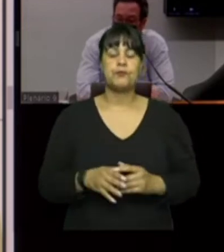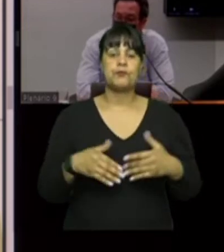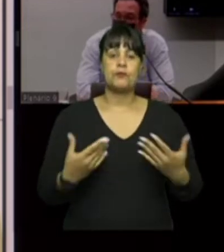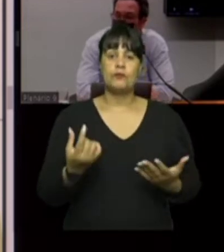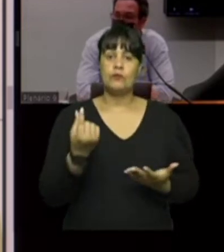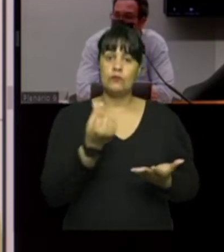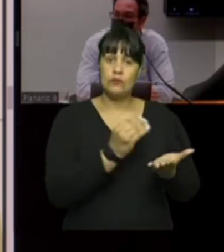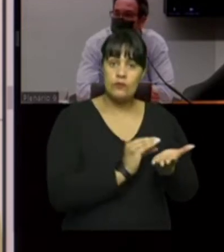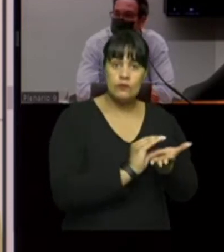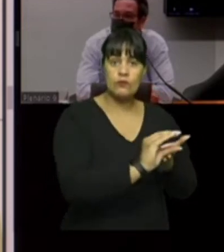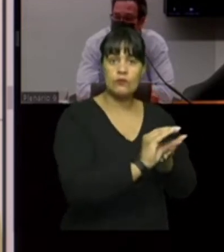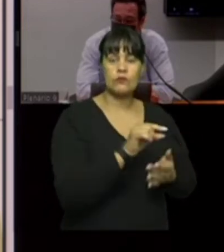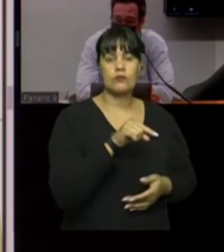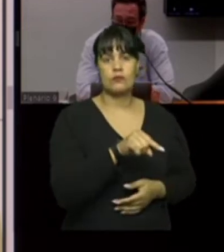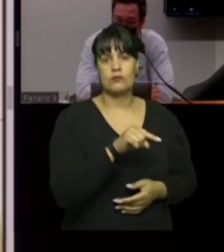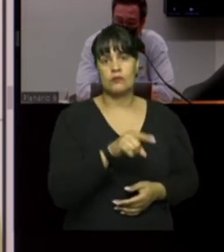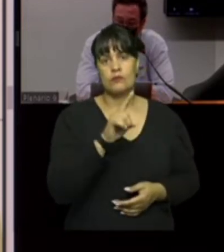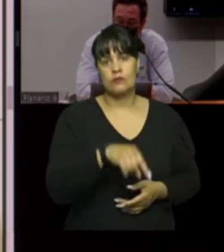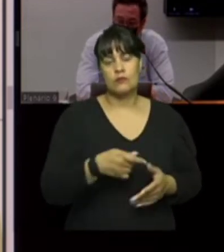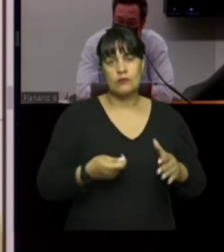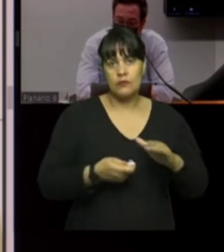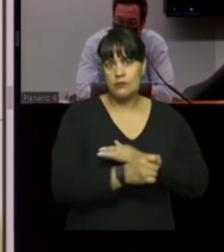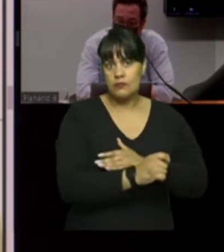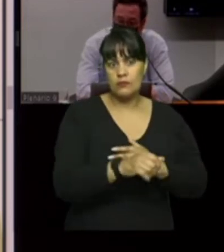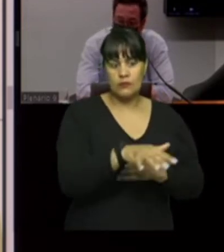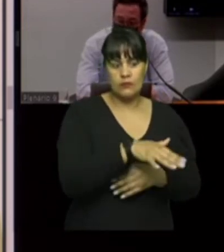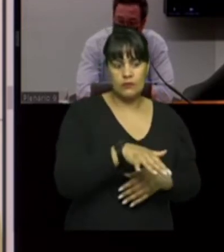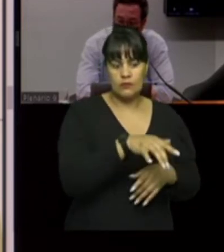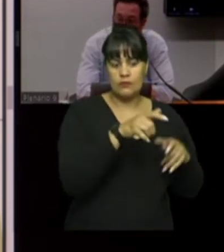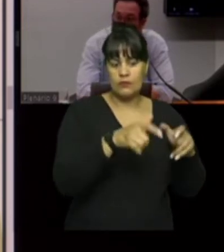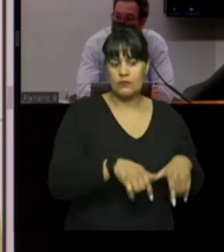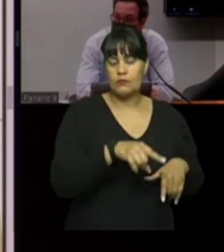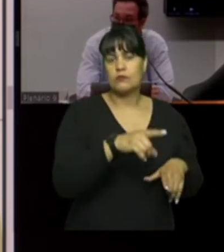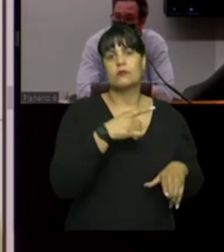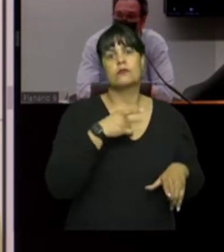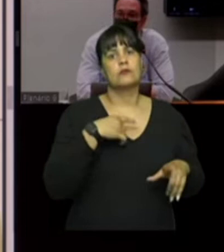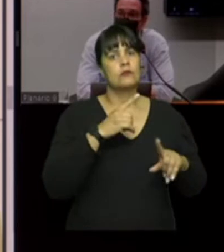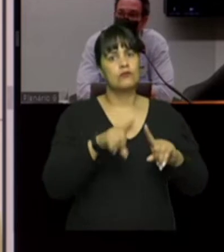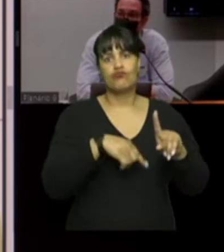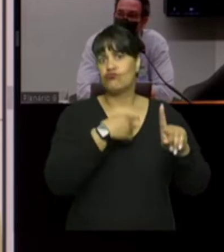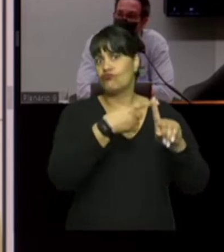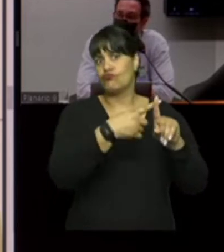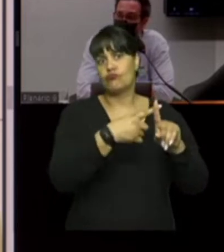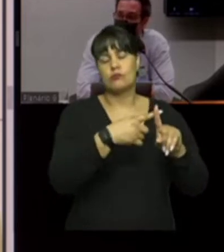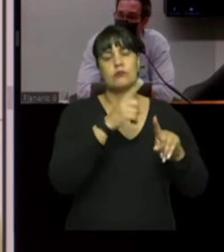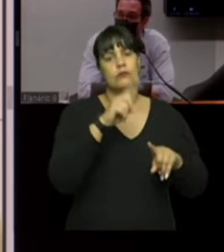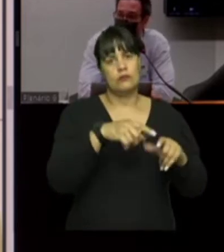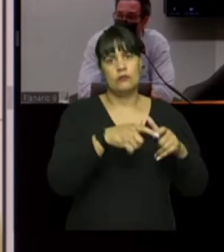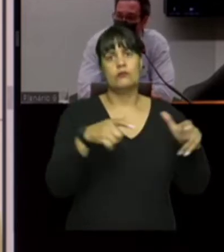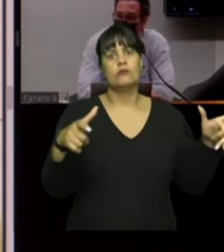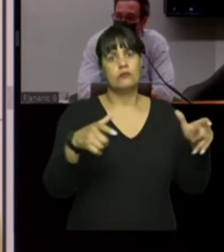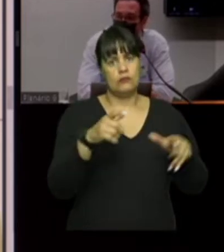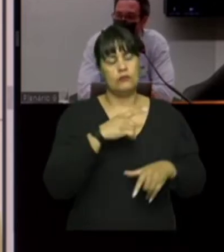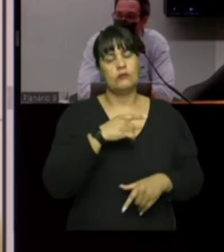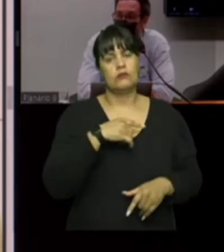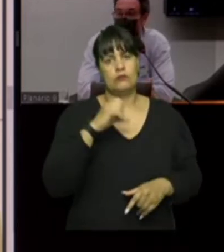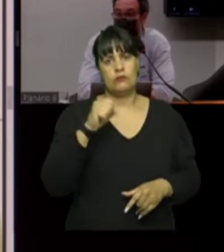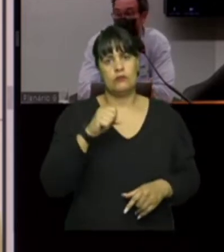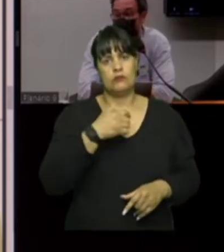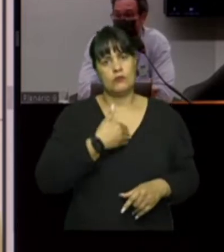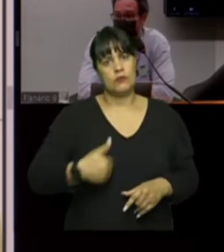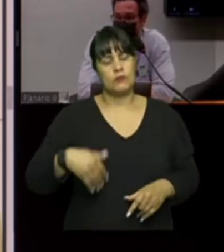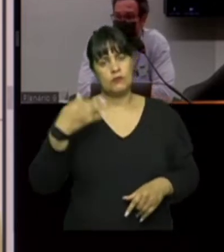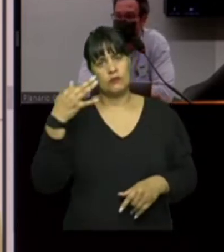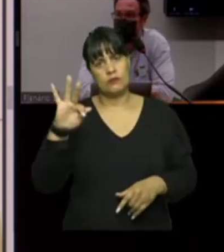em comunidades terapêuticas, portanto, supera é o maior investimento, e